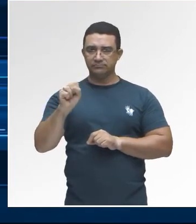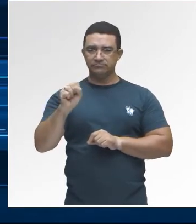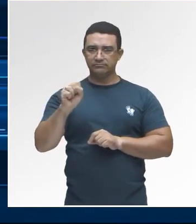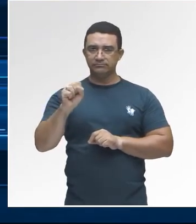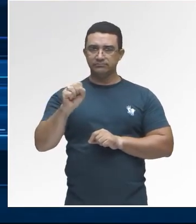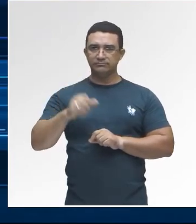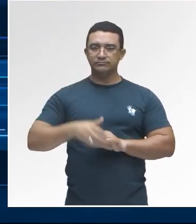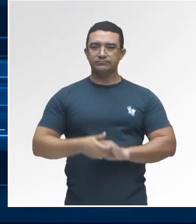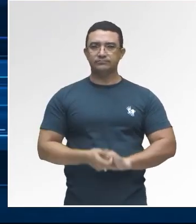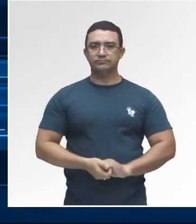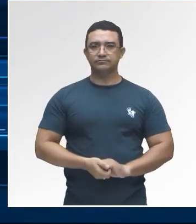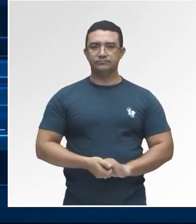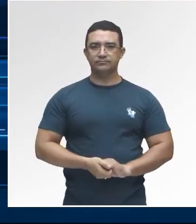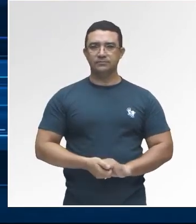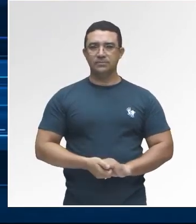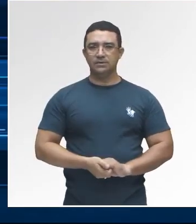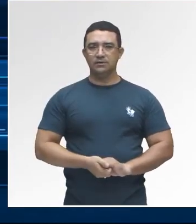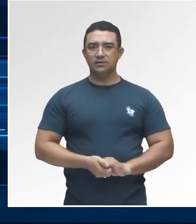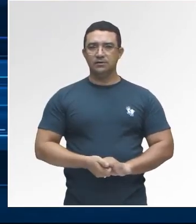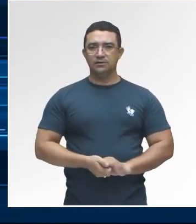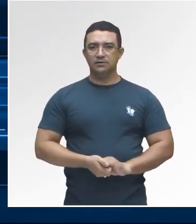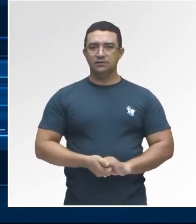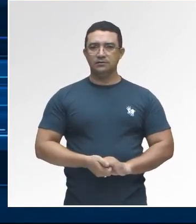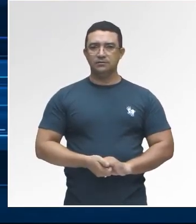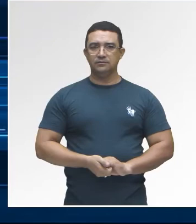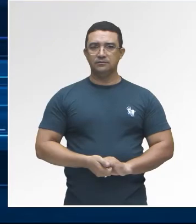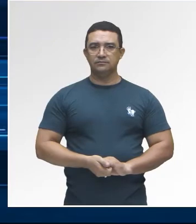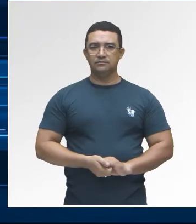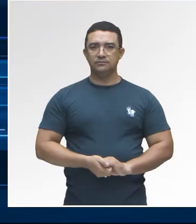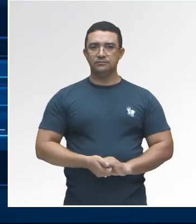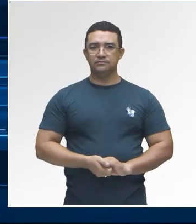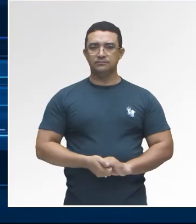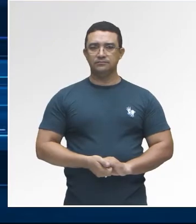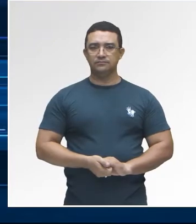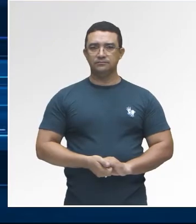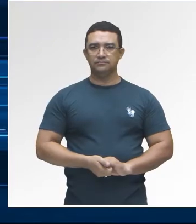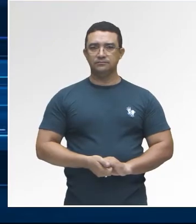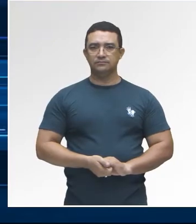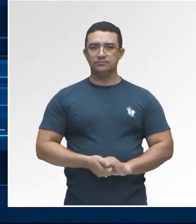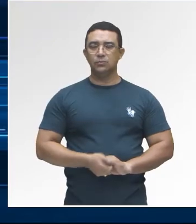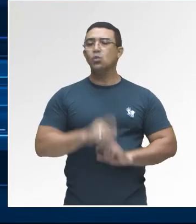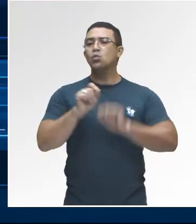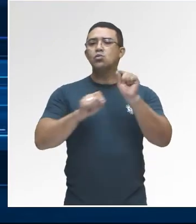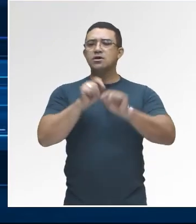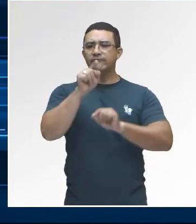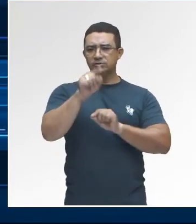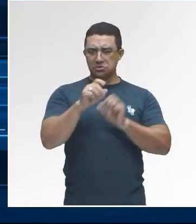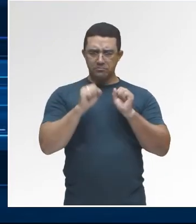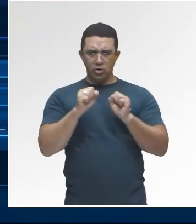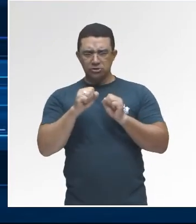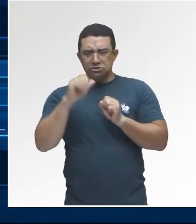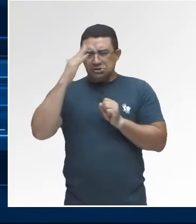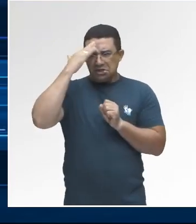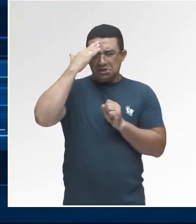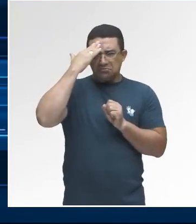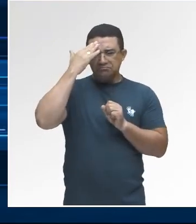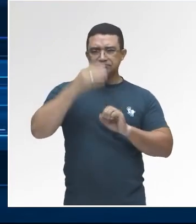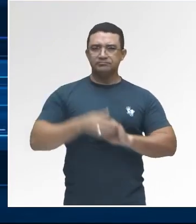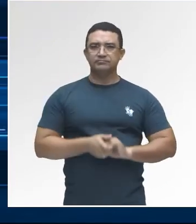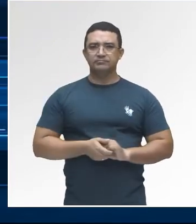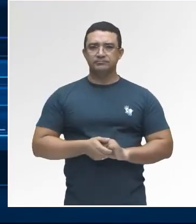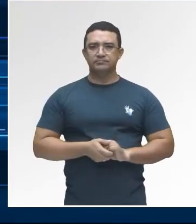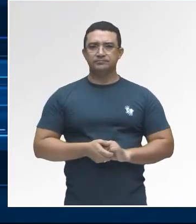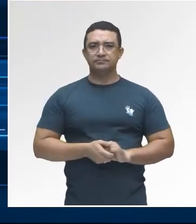encontrou a respeito desse texto? What can you conclude? O que você pode concluir? And what can